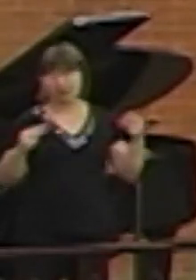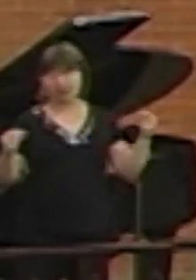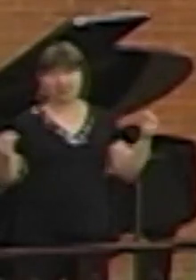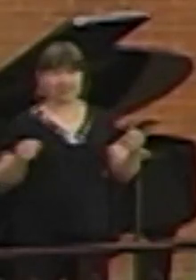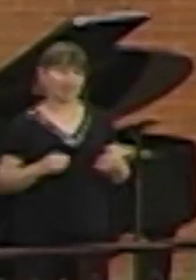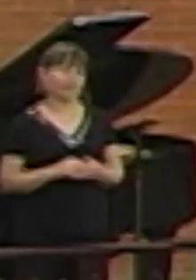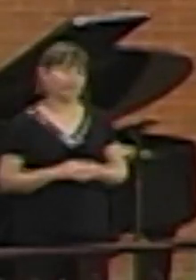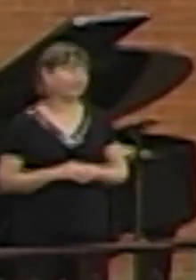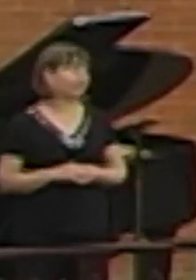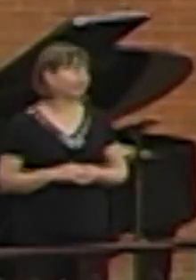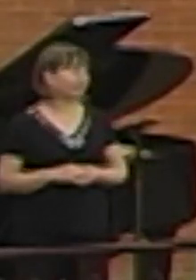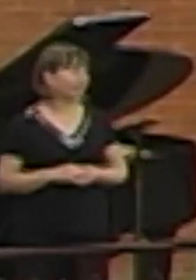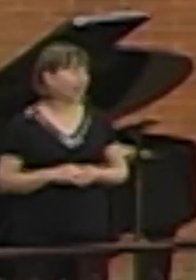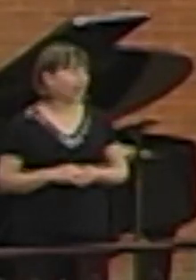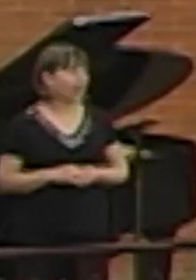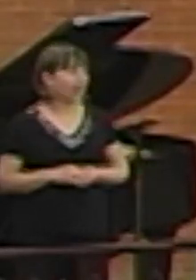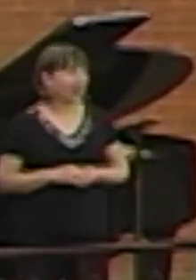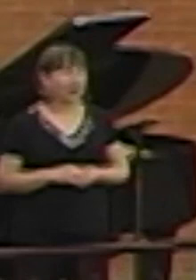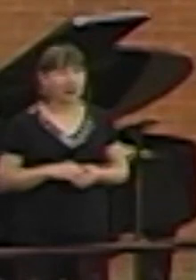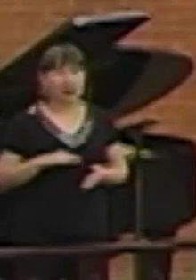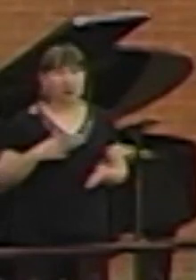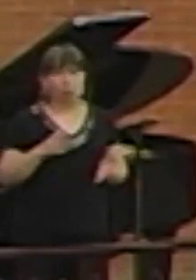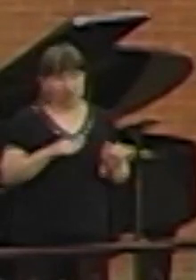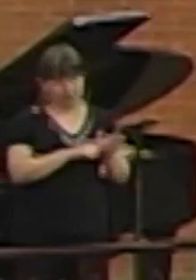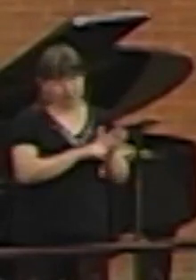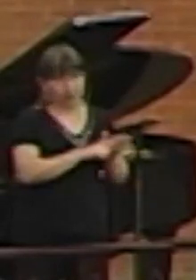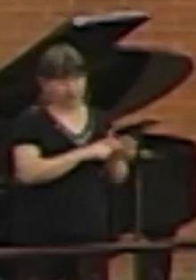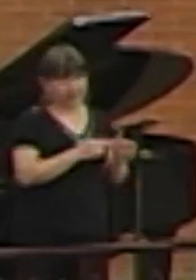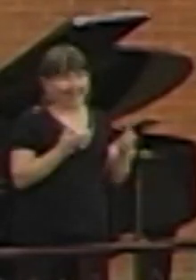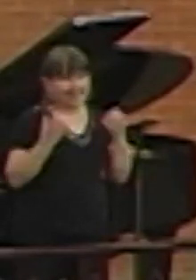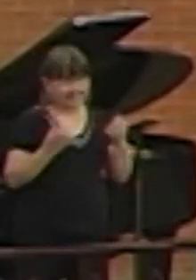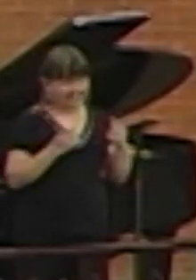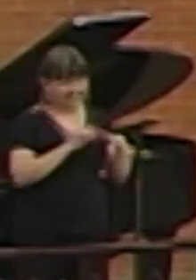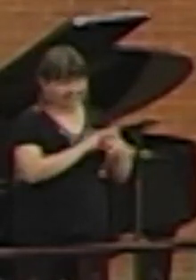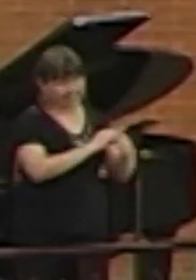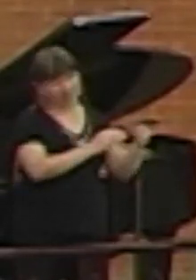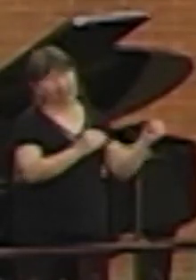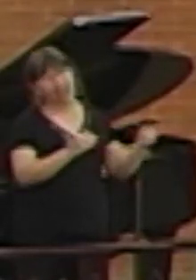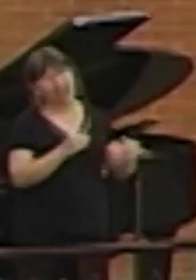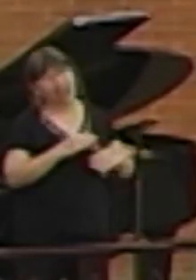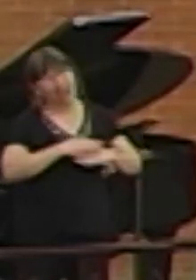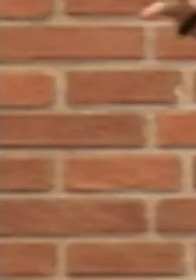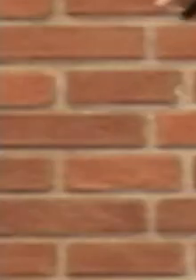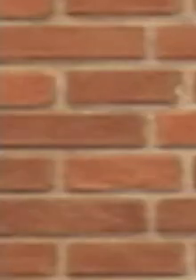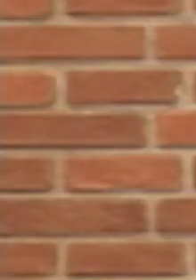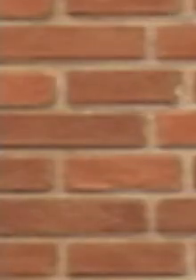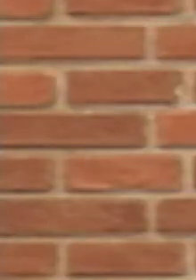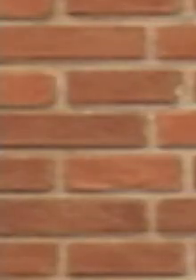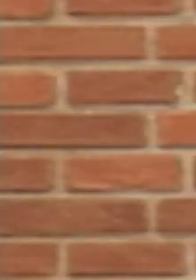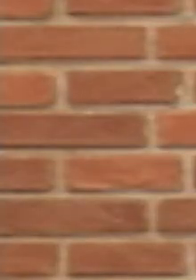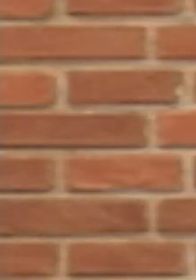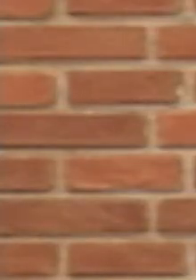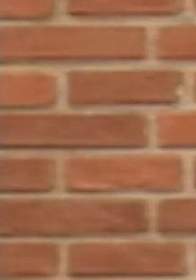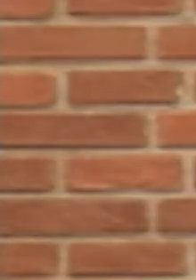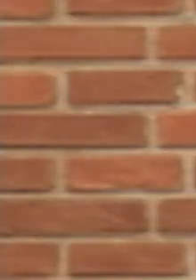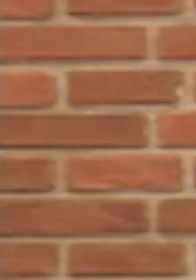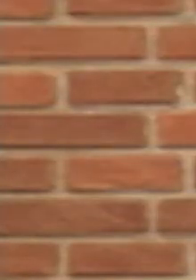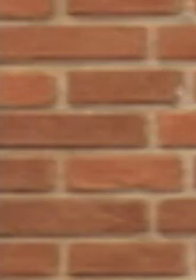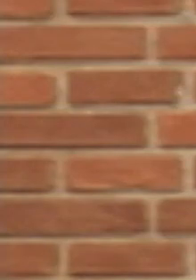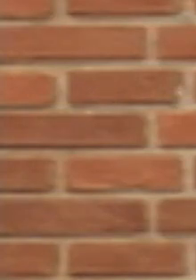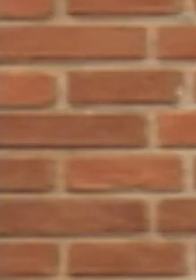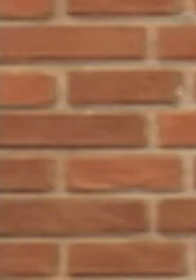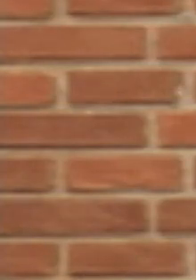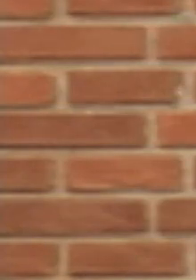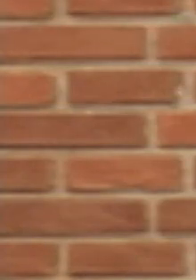Pergunta assim querem ser curado muita gente aqui de é mas eu eu fui violentado é mas eu fui eu